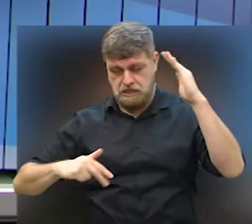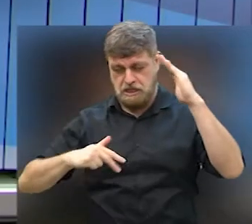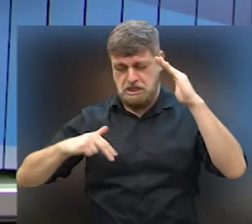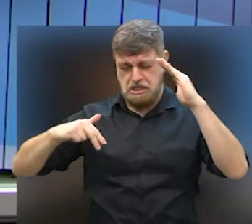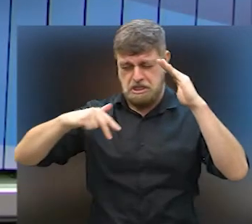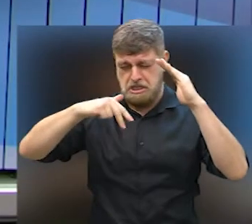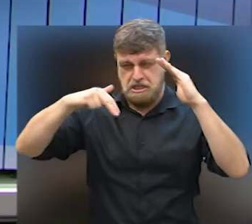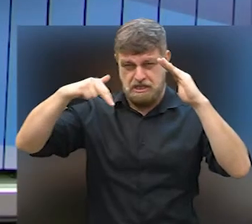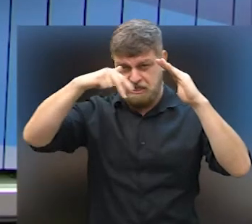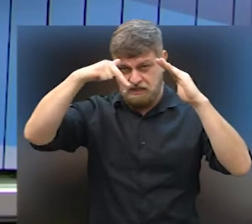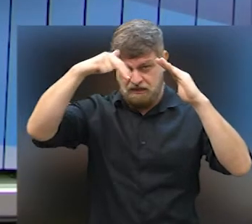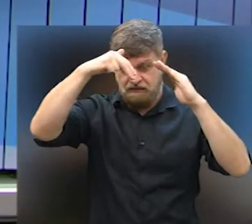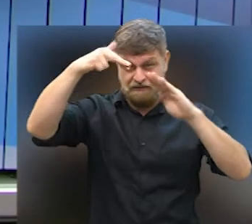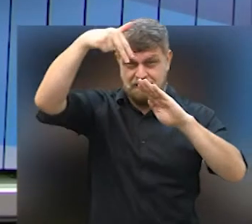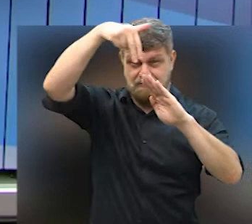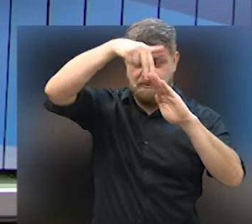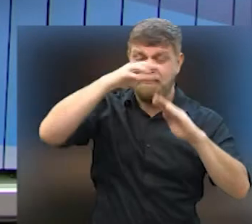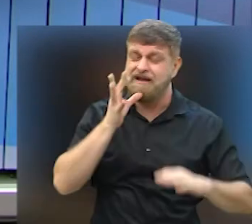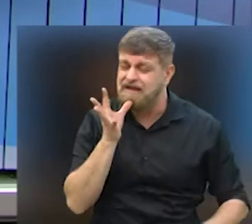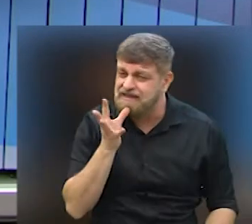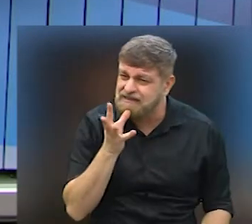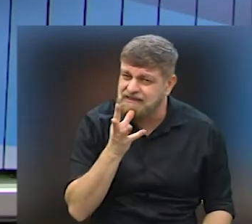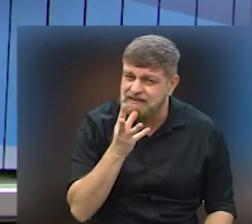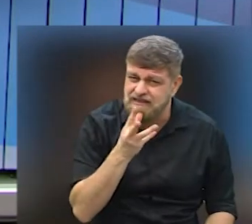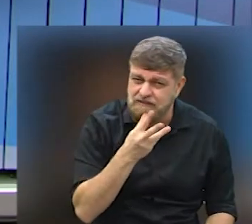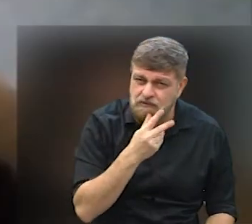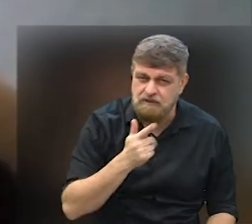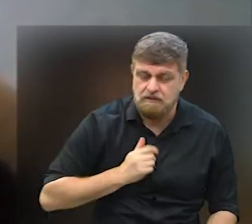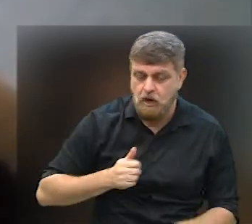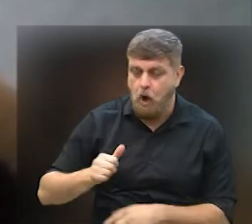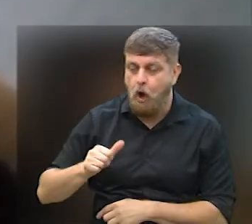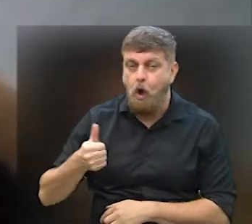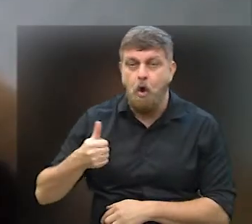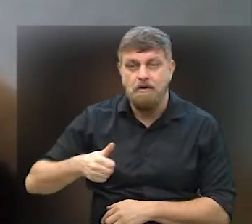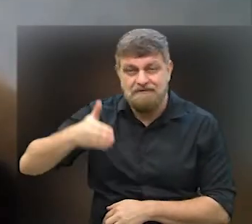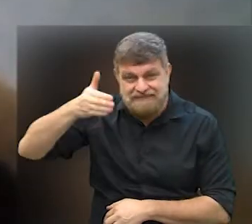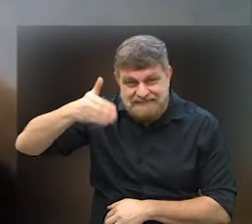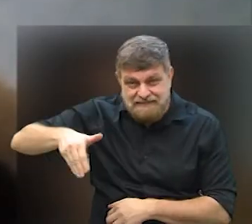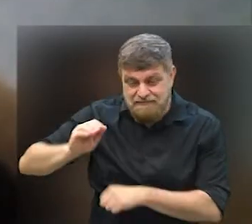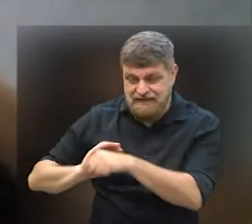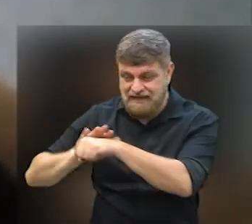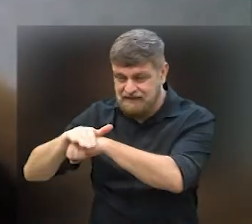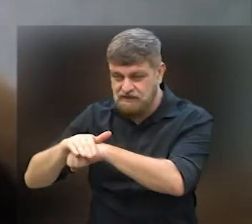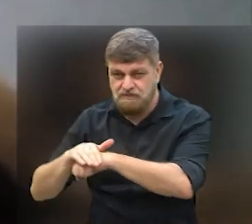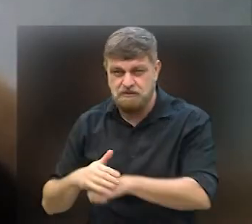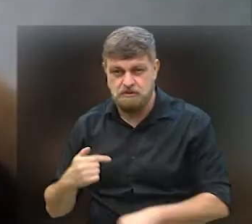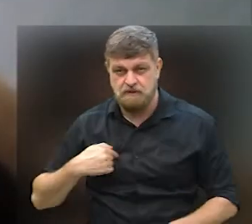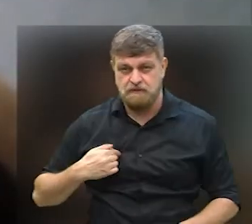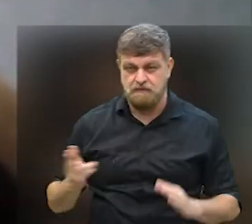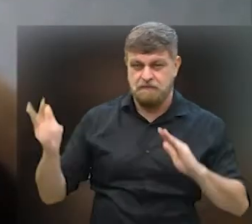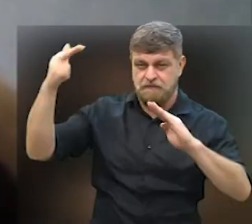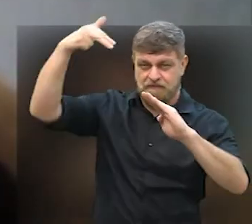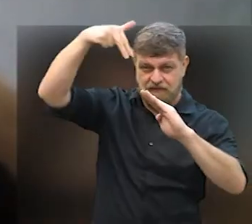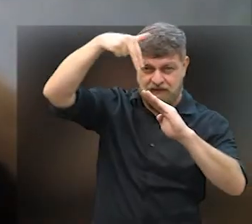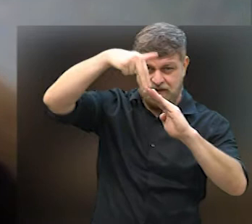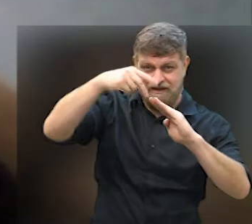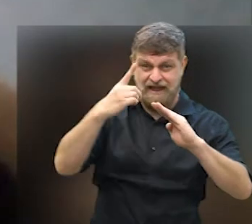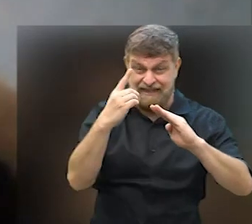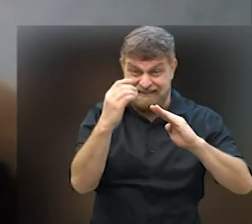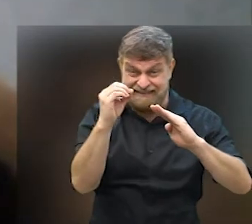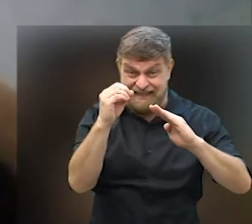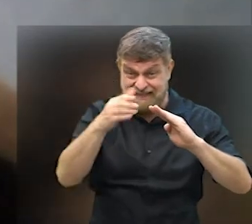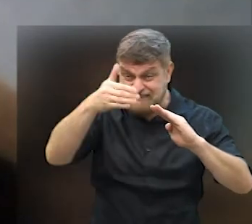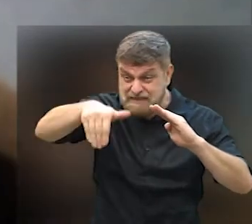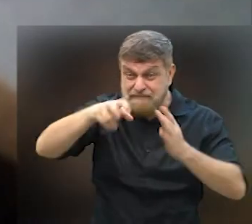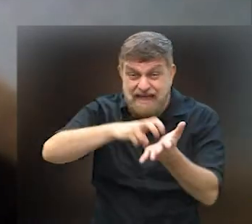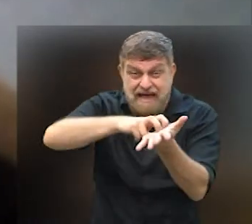o ataque ao cume é bastante demorado. A gente saiu 11h30 da noite do campo 4, chegamos ao topo. Eu cheguei ao topo 10h30 da